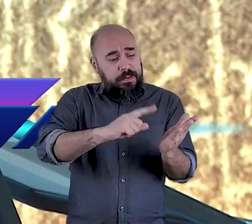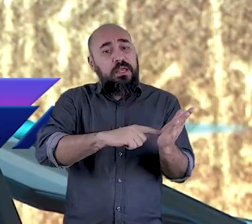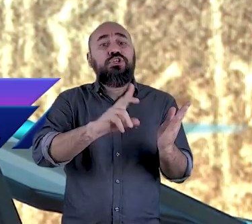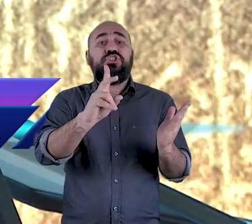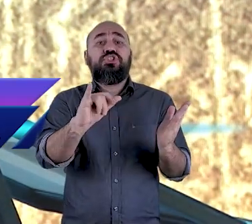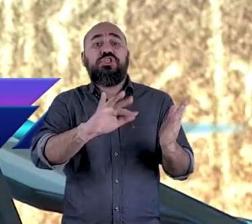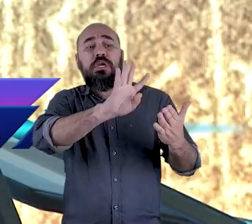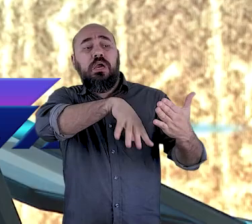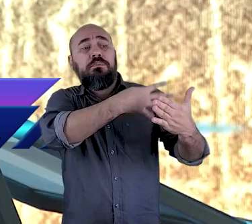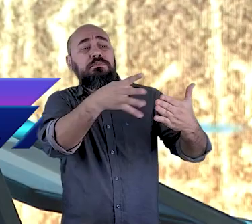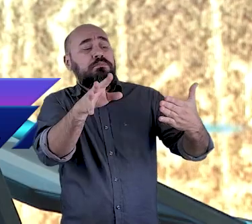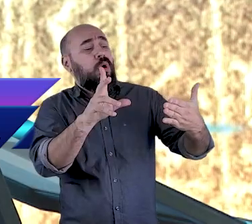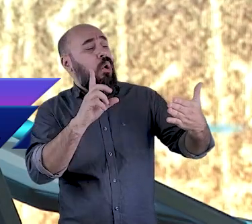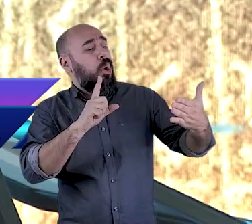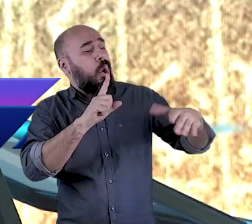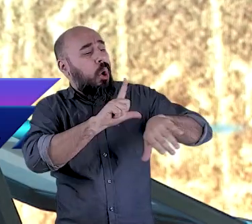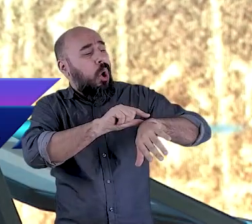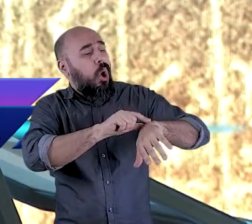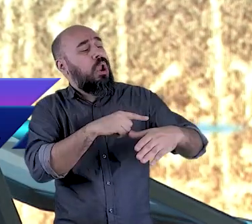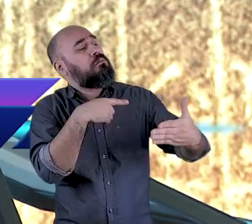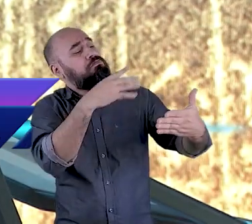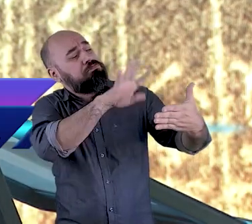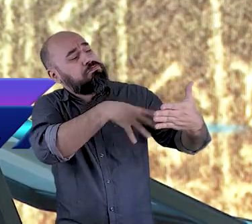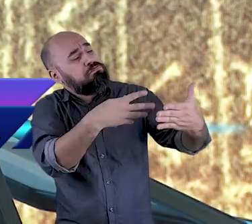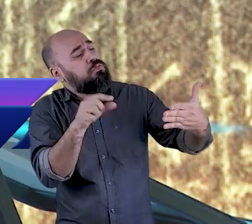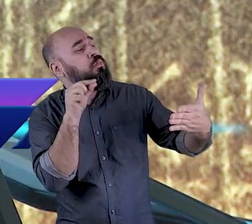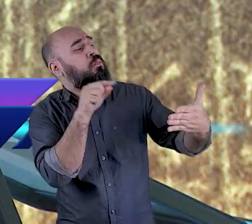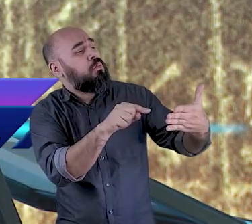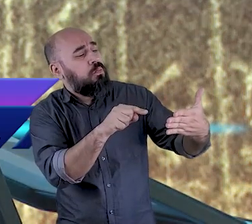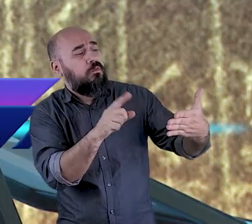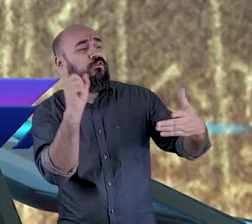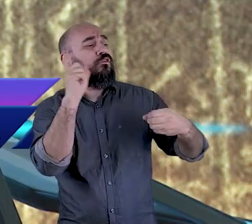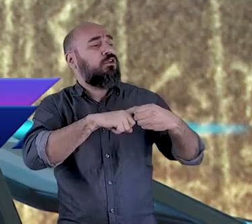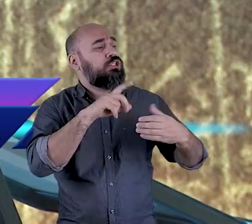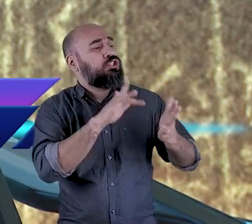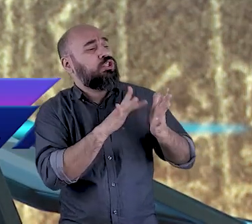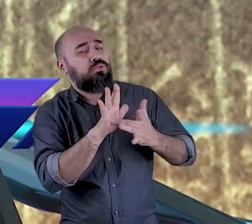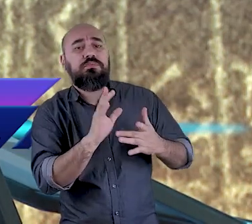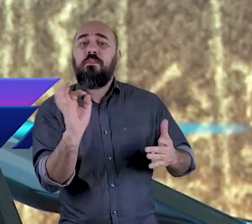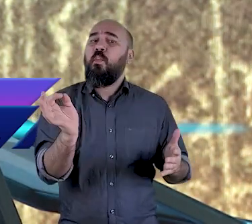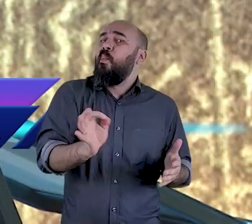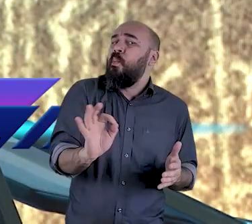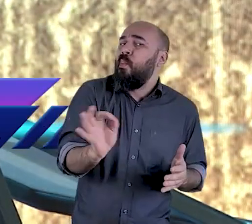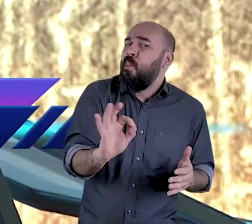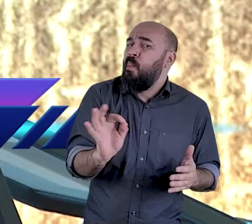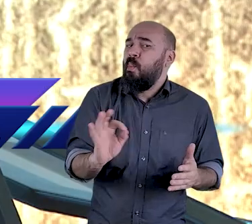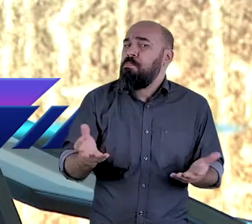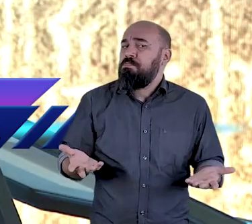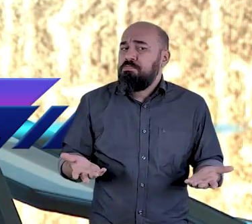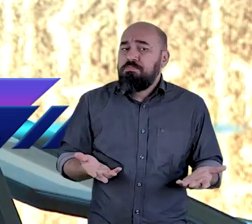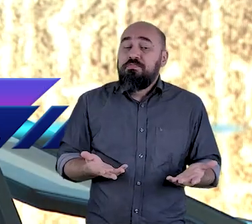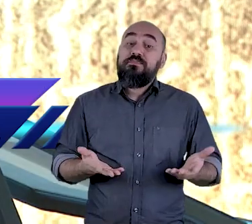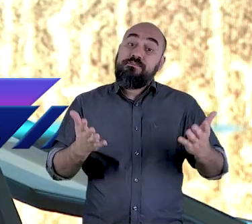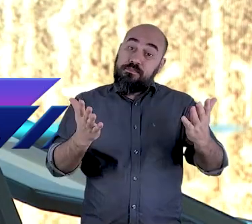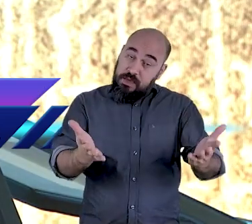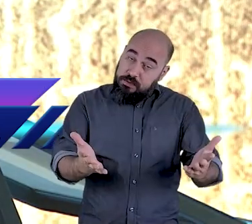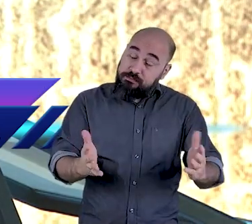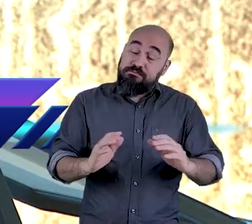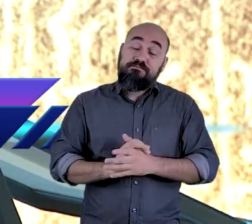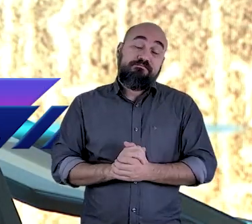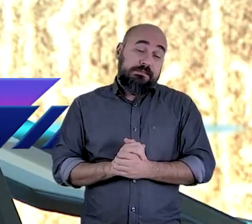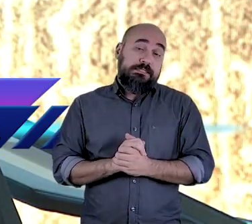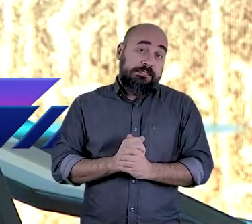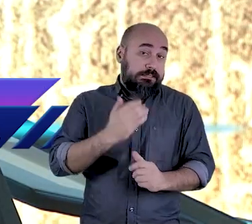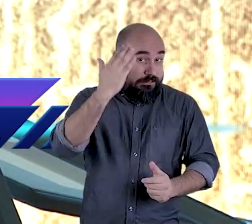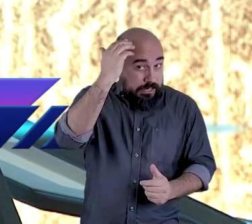Jesus mas ela indica algumas profecias que vão acontecendo Como